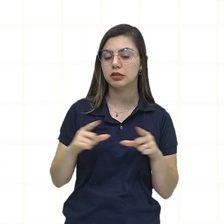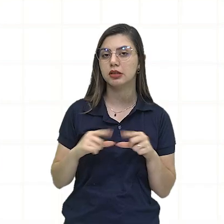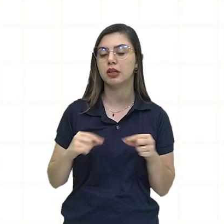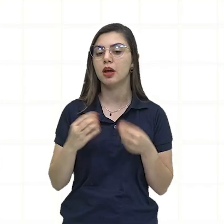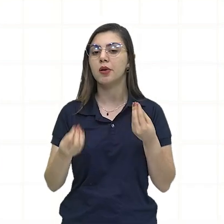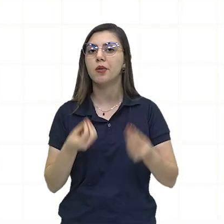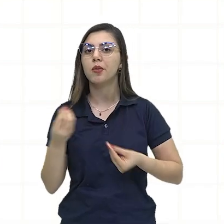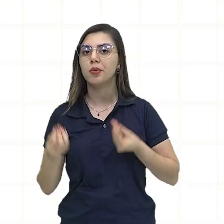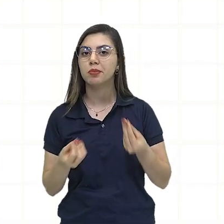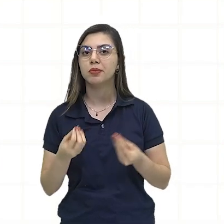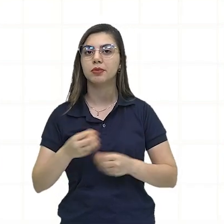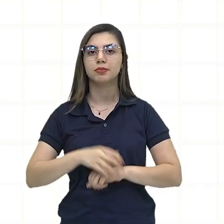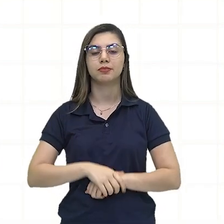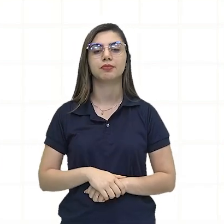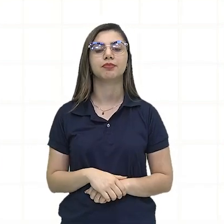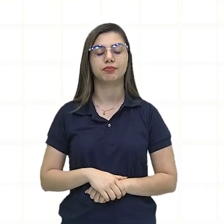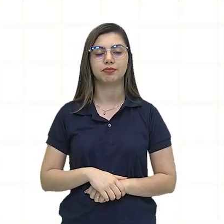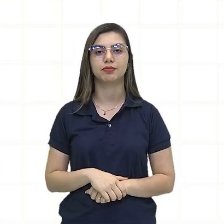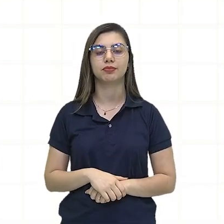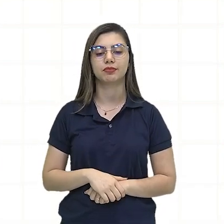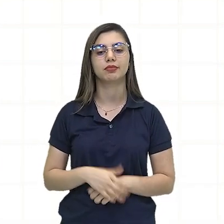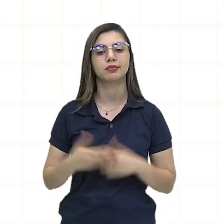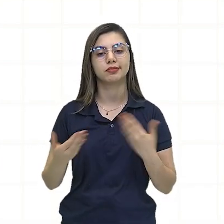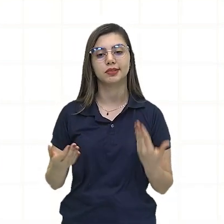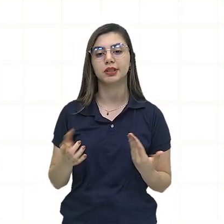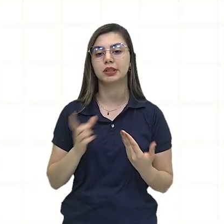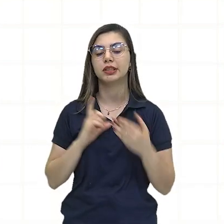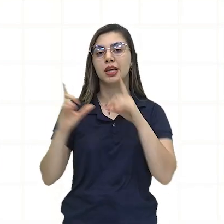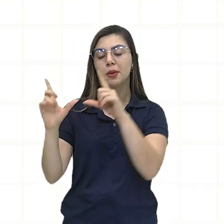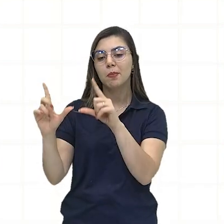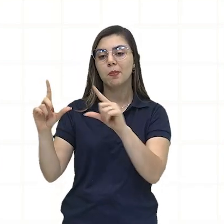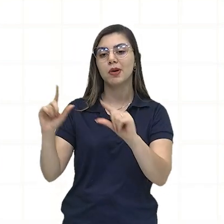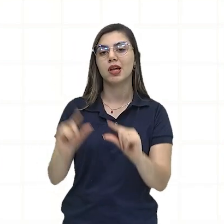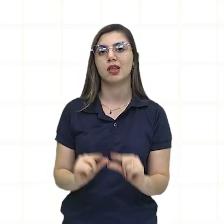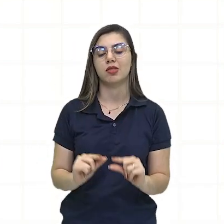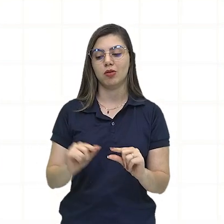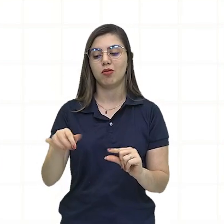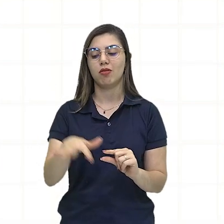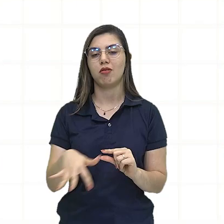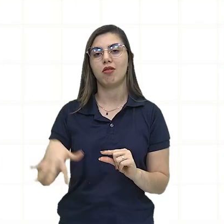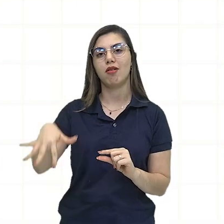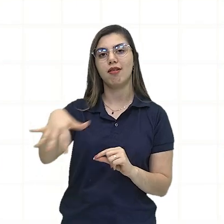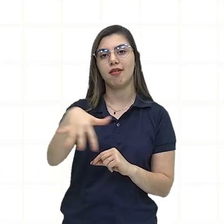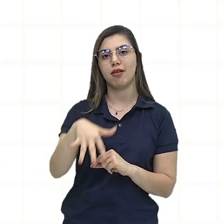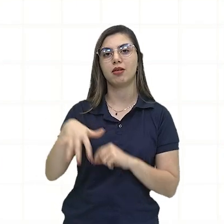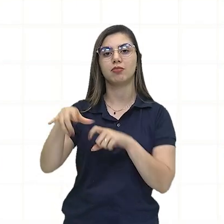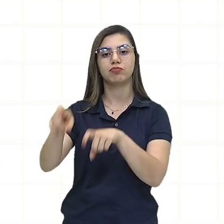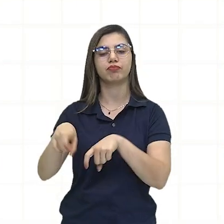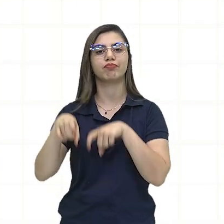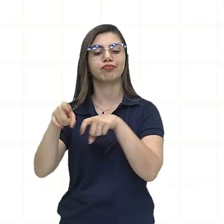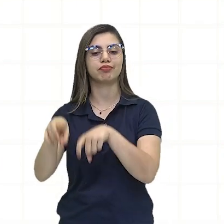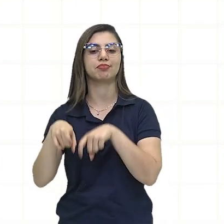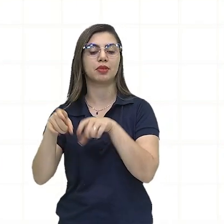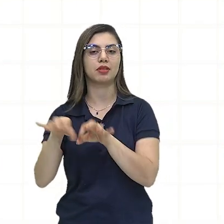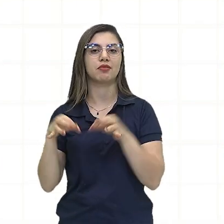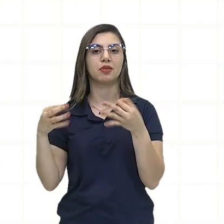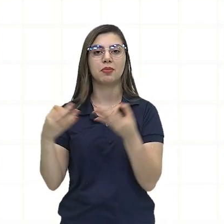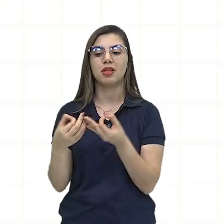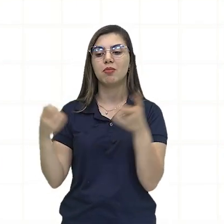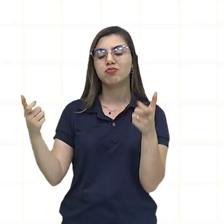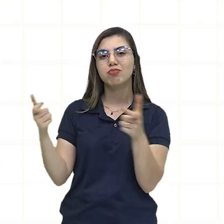Sul, eles vão ter uma menor quantidade, né, de estabelecimentos de